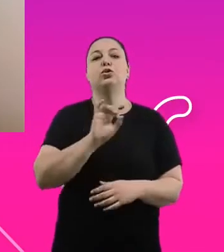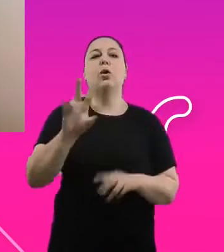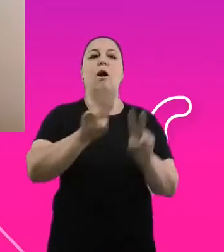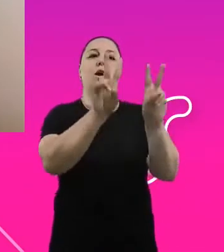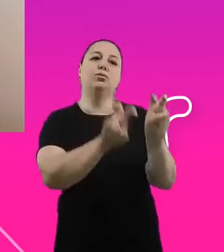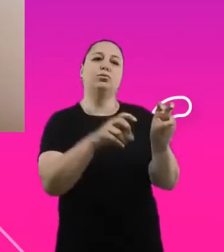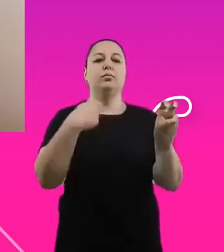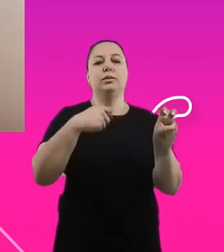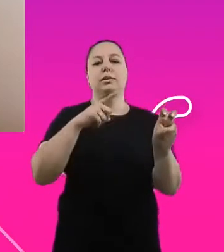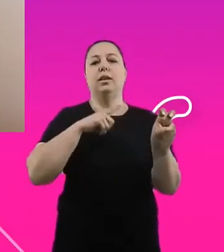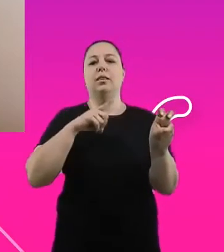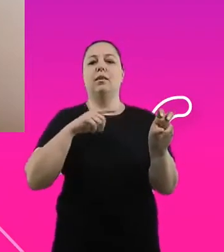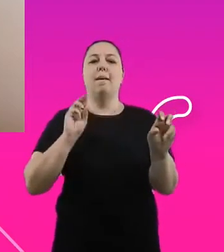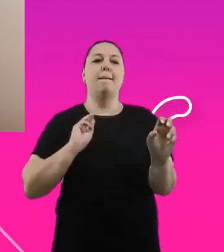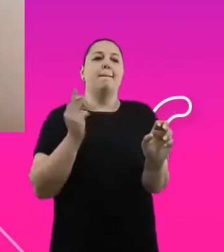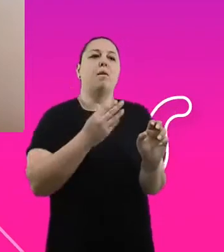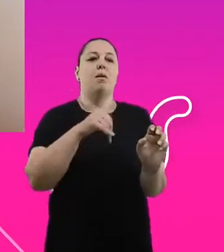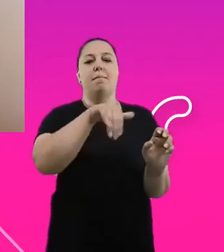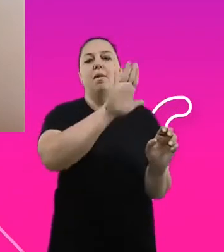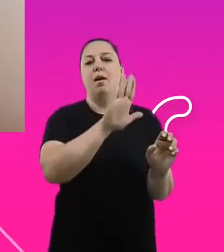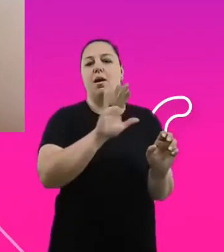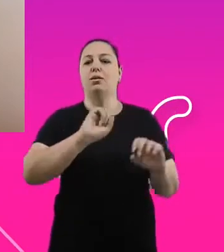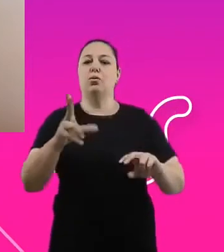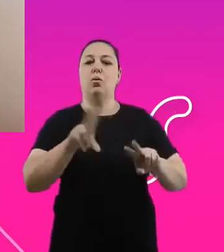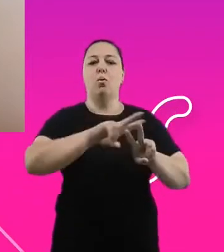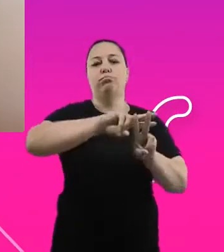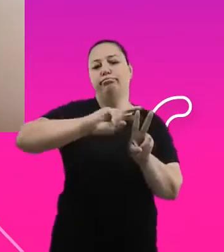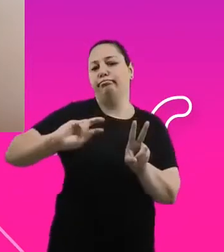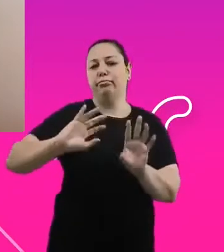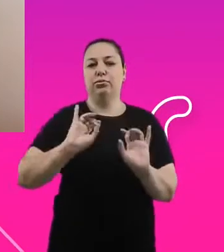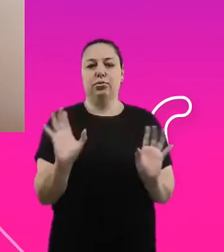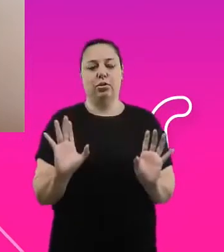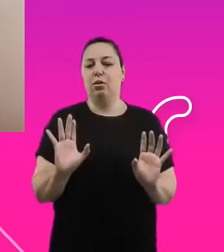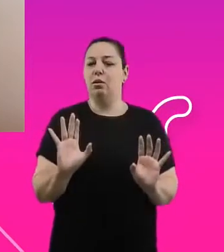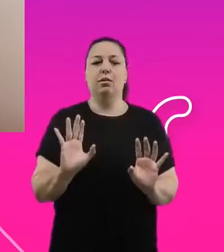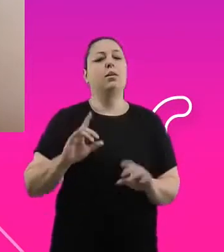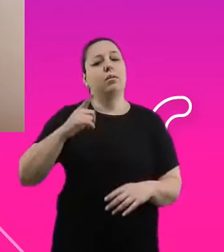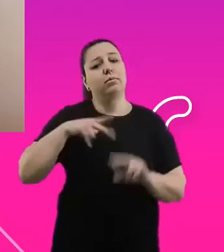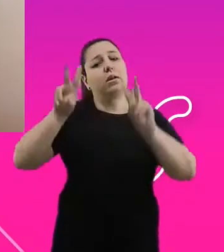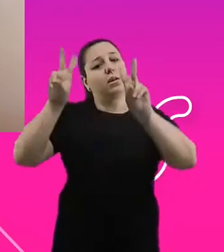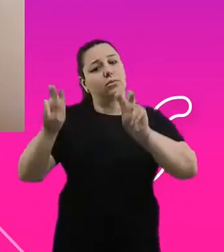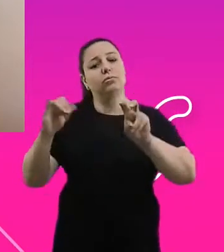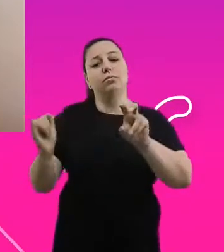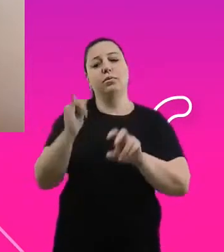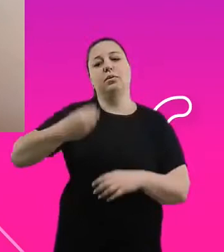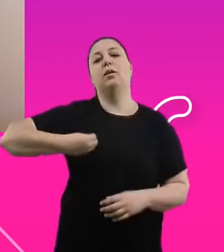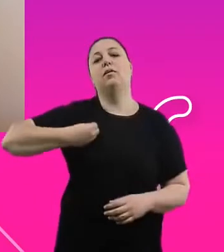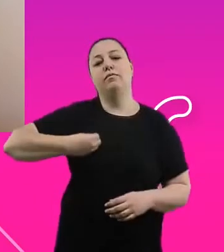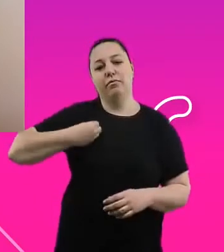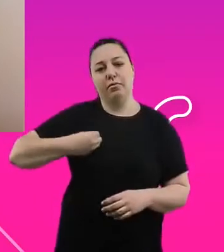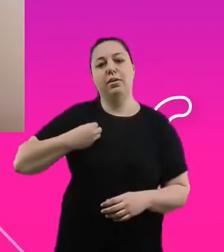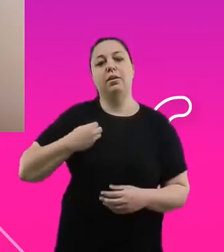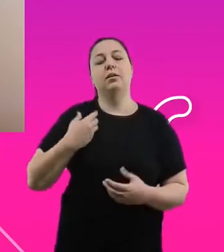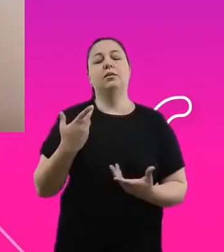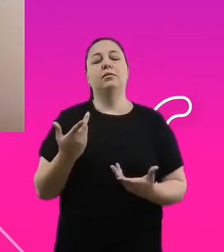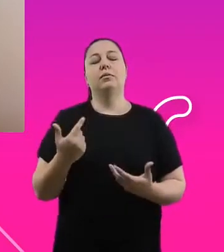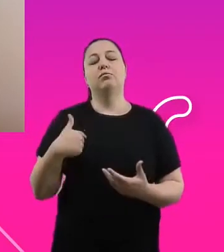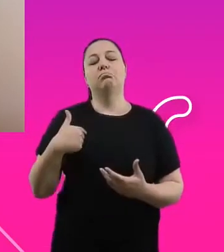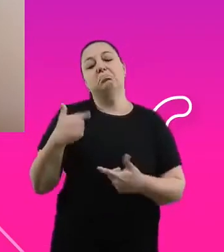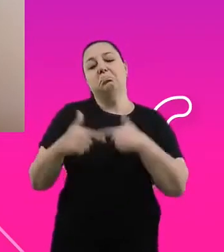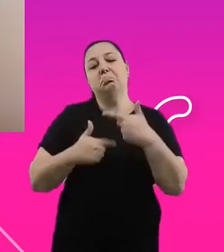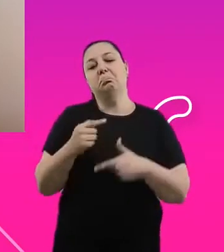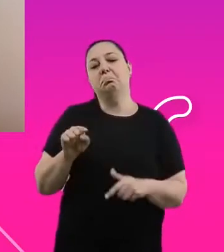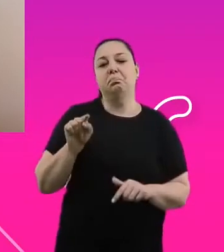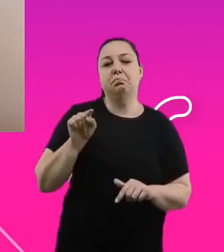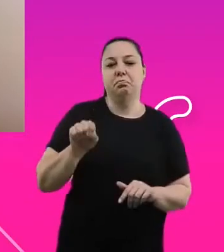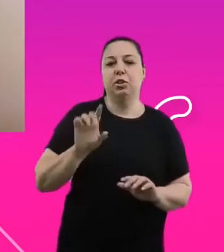e na hashtag, mas tem que estar na vida, né? Como é que a gente põe isso para rodar e age e não só reage às coisas, que é essa coisa de